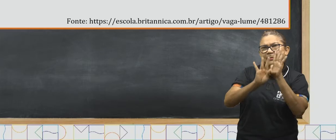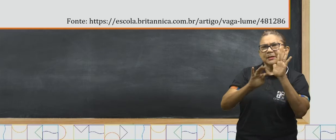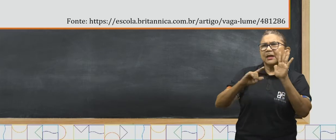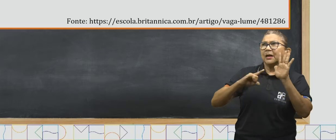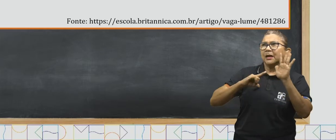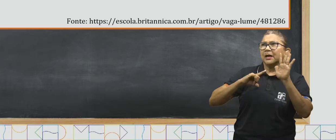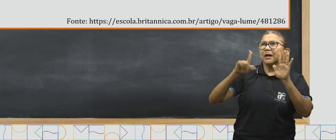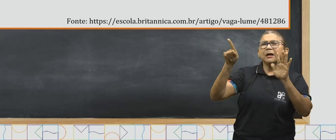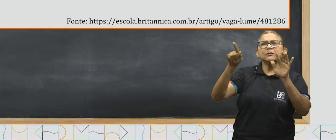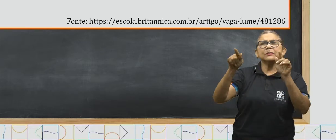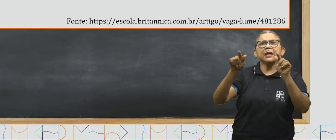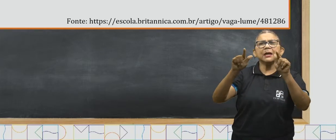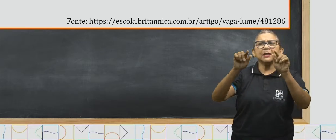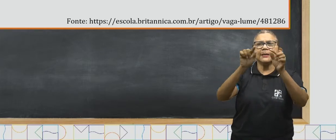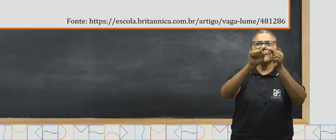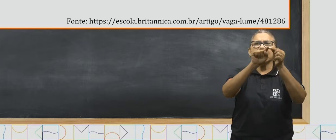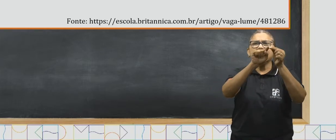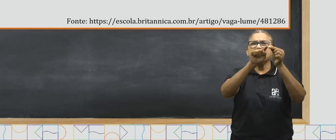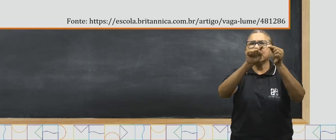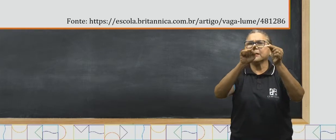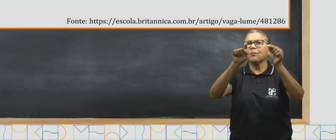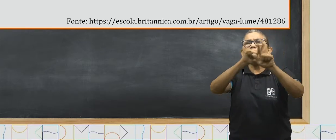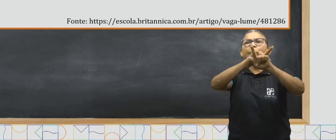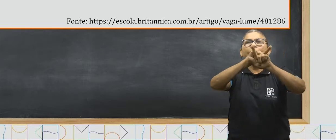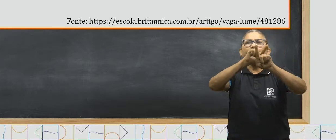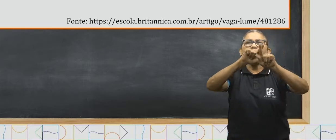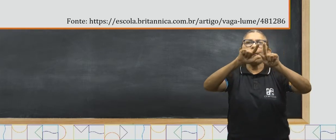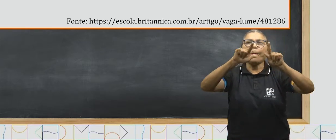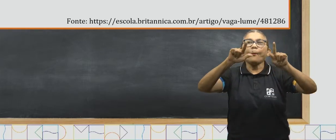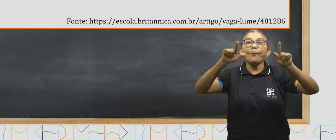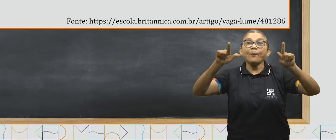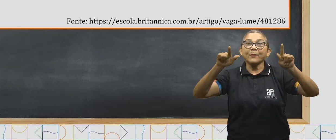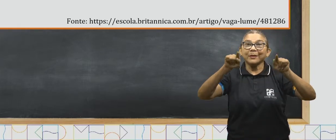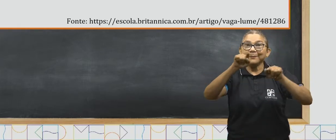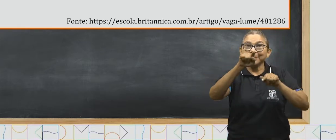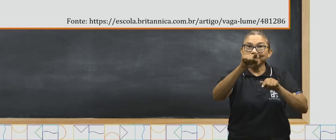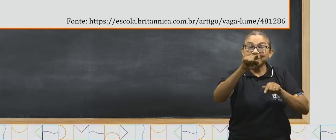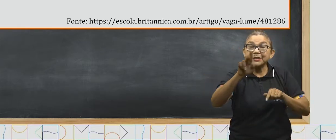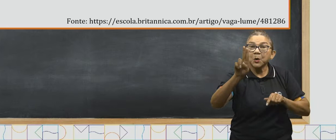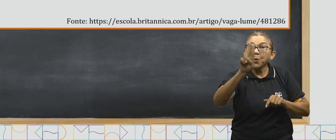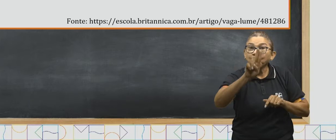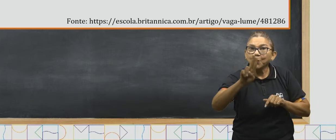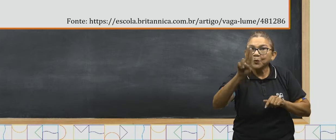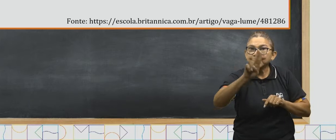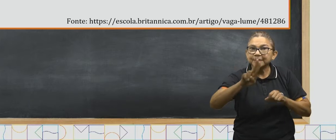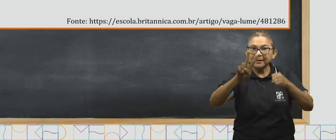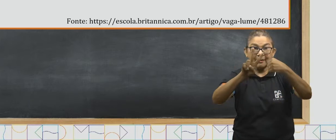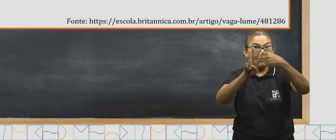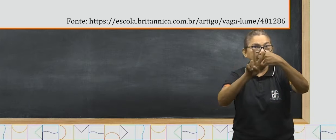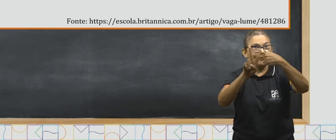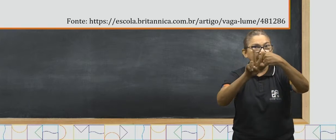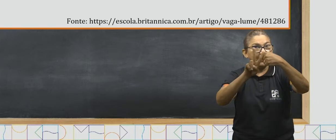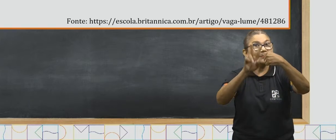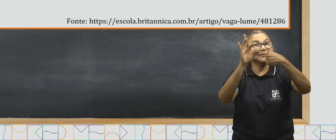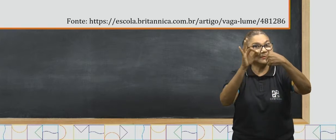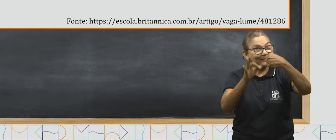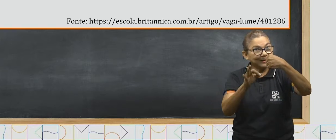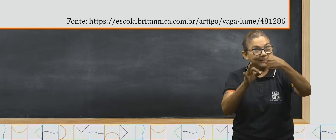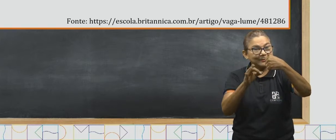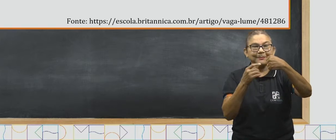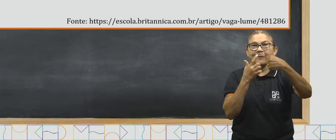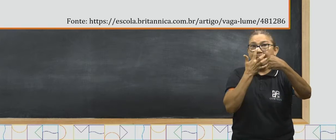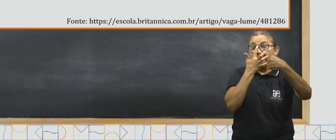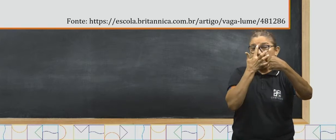apresenta alguns espaços em branco para que sejam preenchidos com a forma correta do verbo. Ou